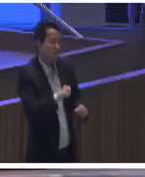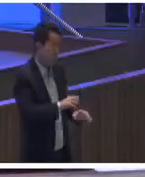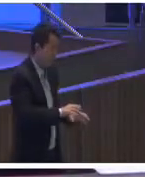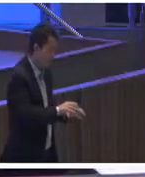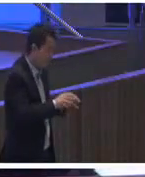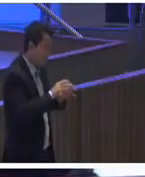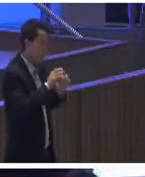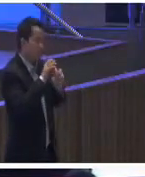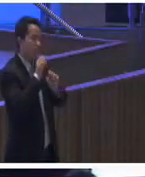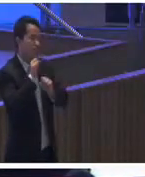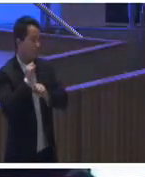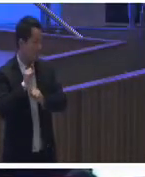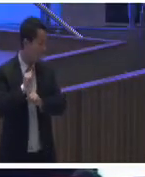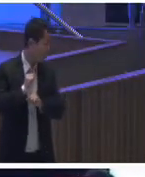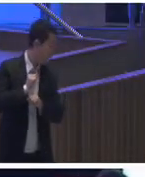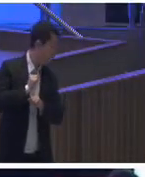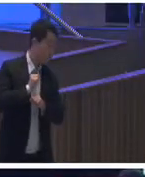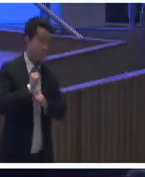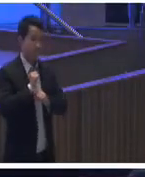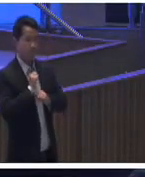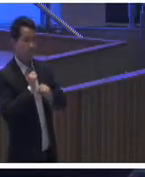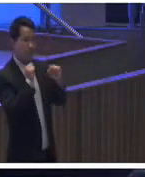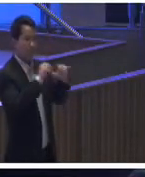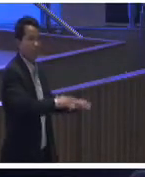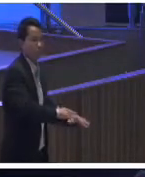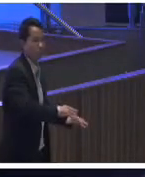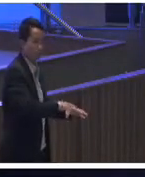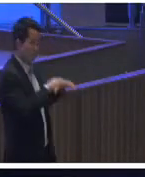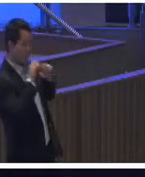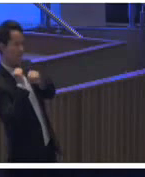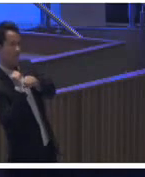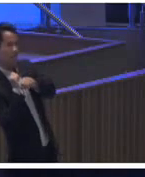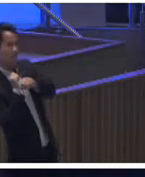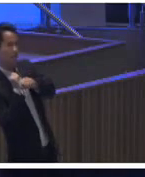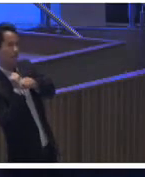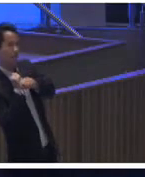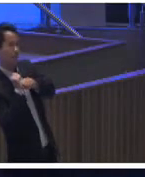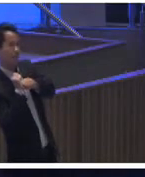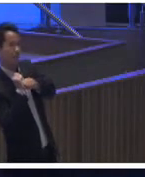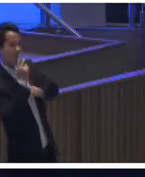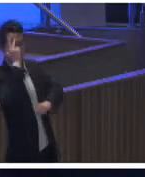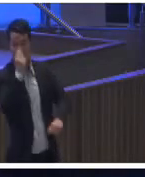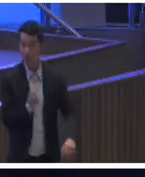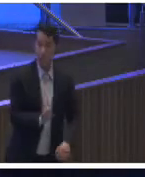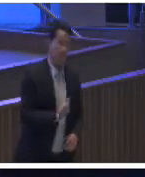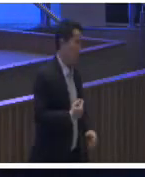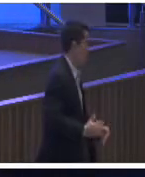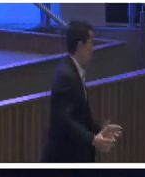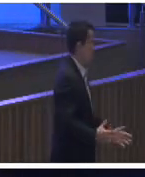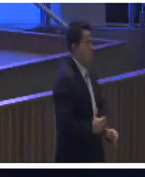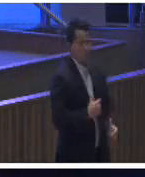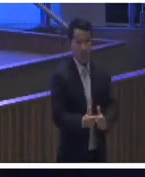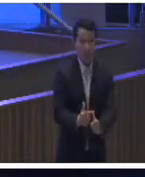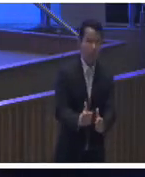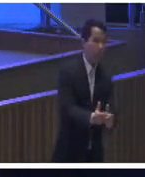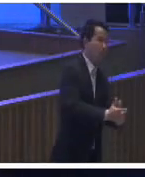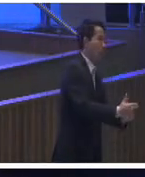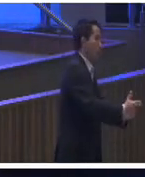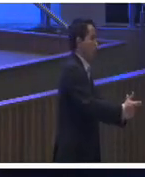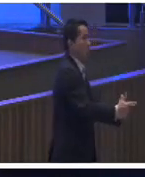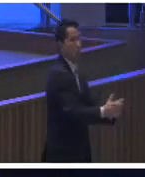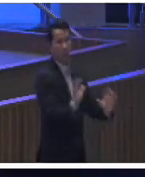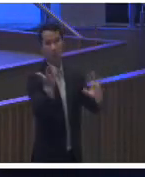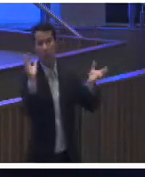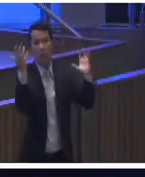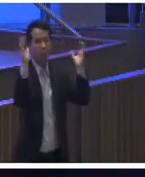E quando Ele começa a fazer isso, as coisas ficam complicadas. Eu estava conversando com